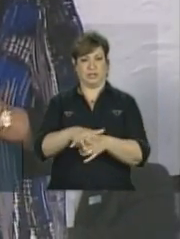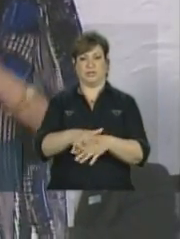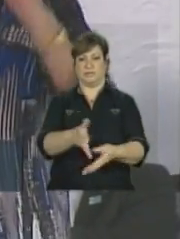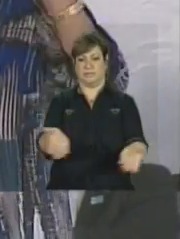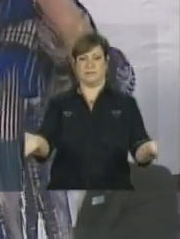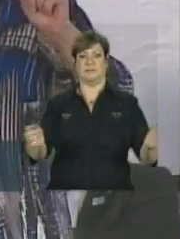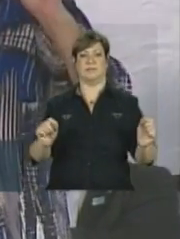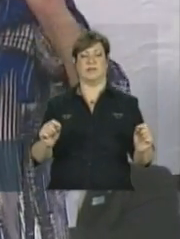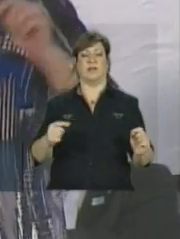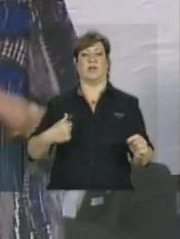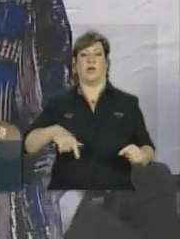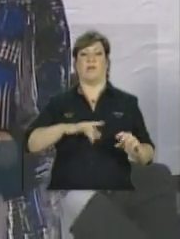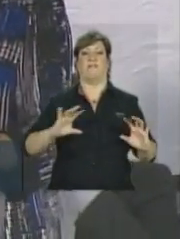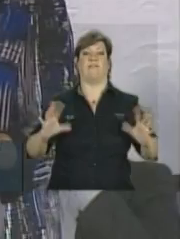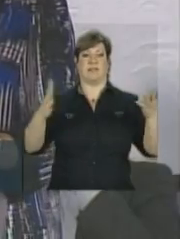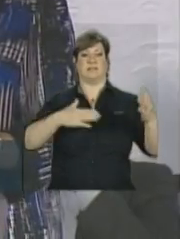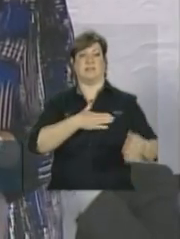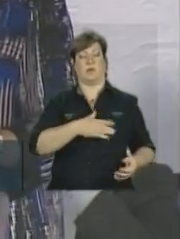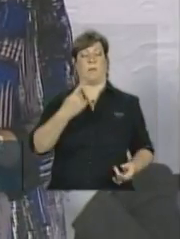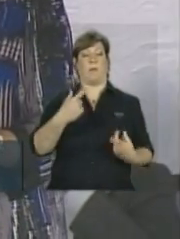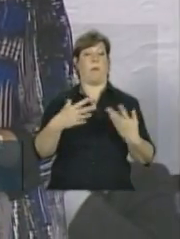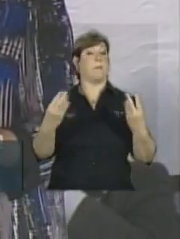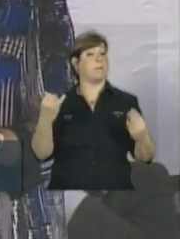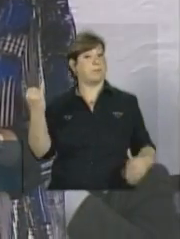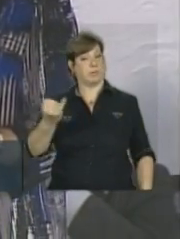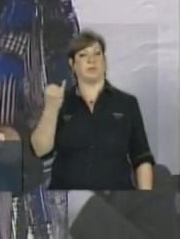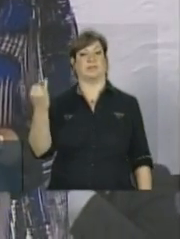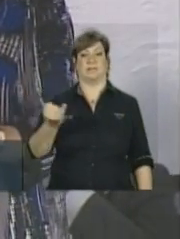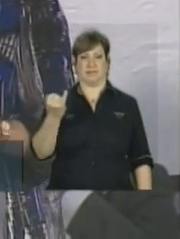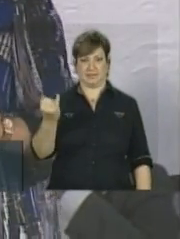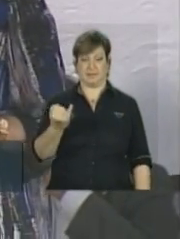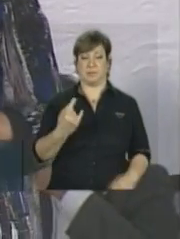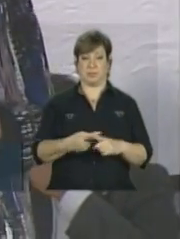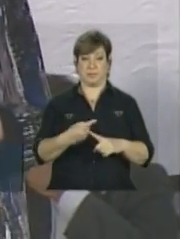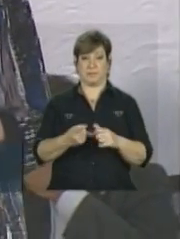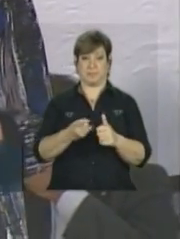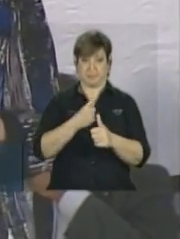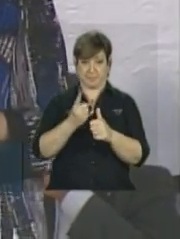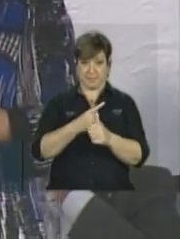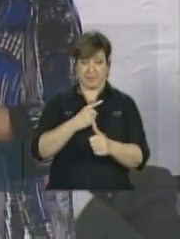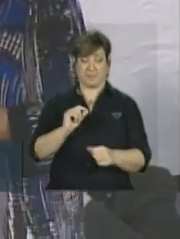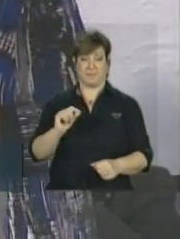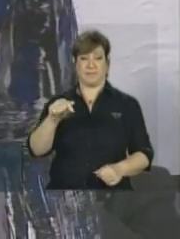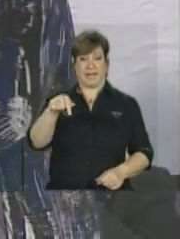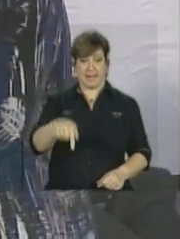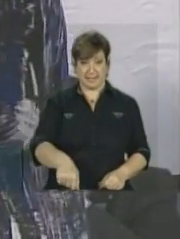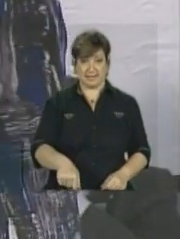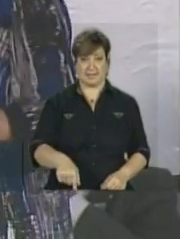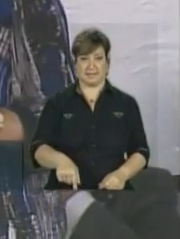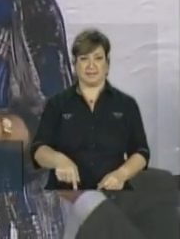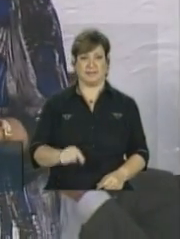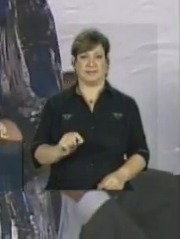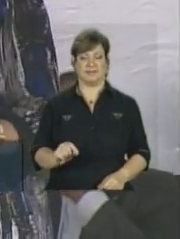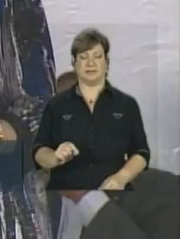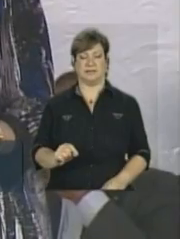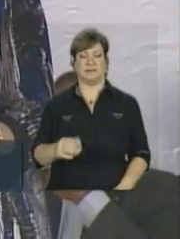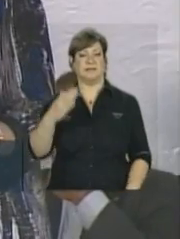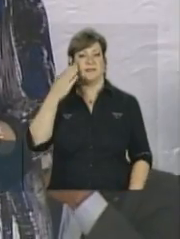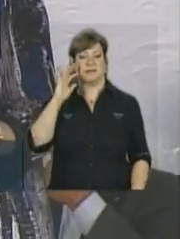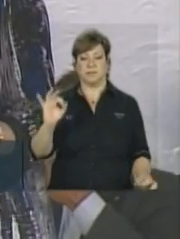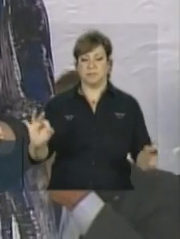comemorando uma coisa muito importante. Primeiro, que essa